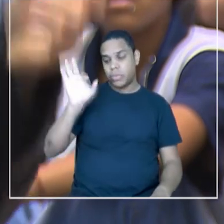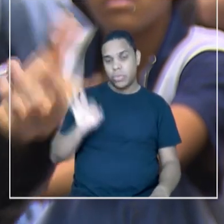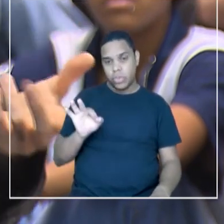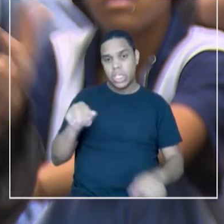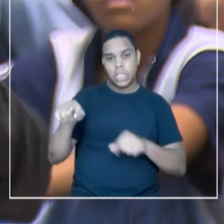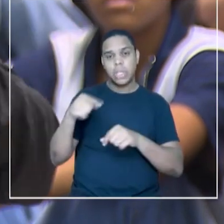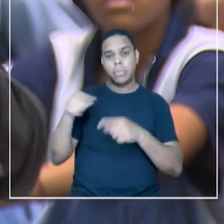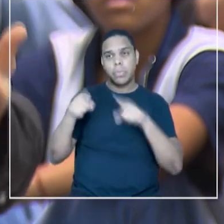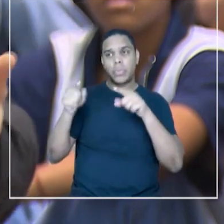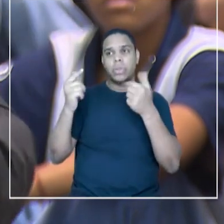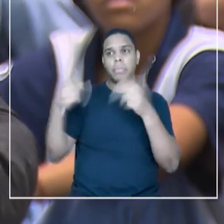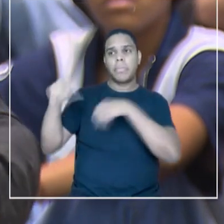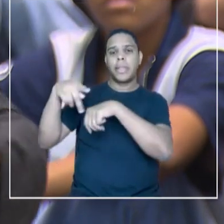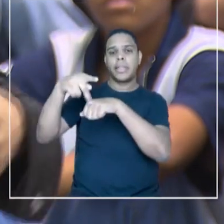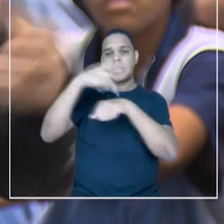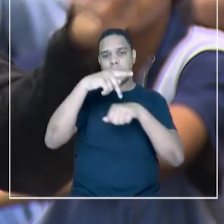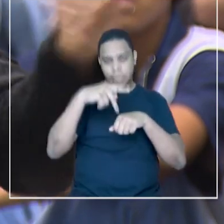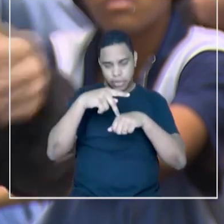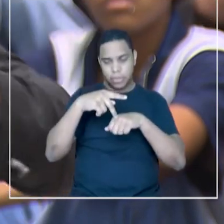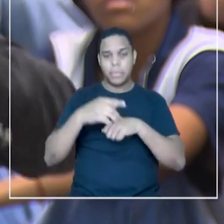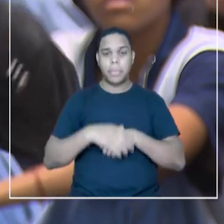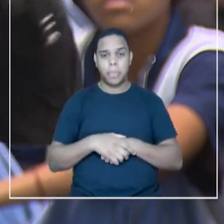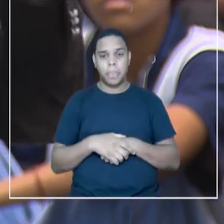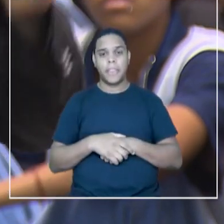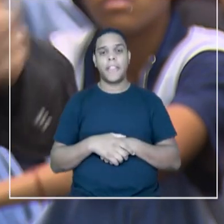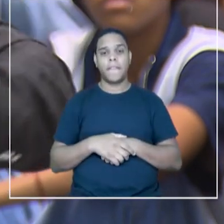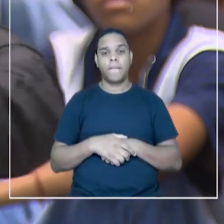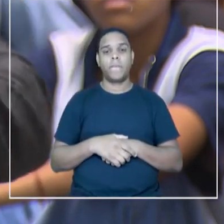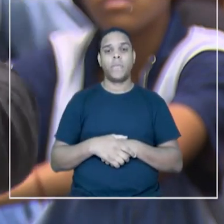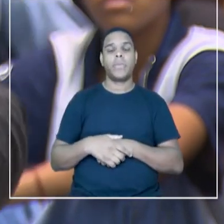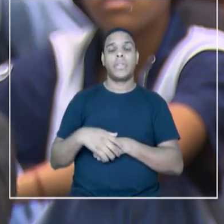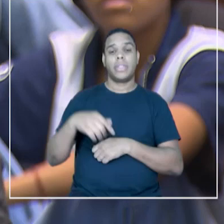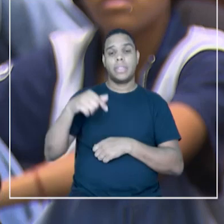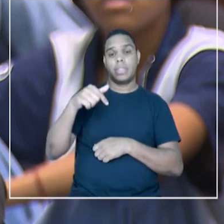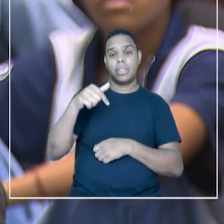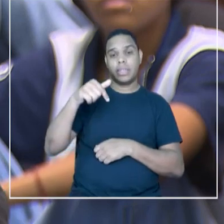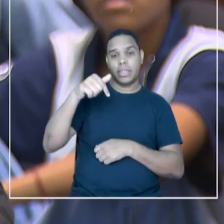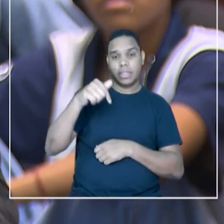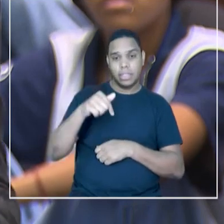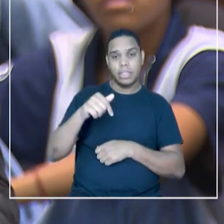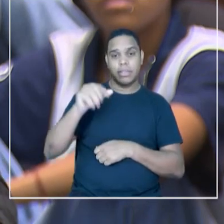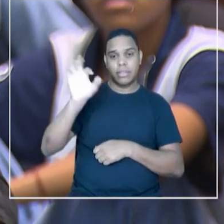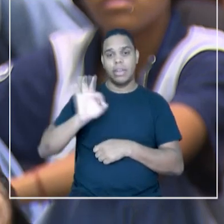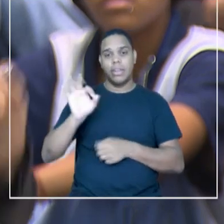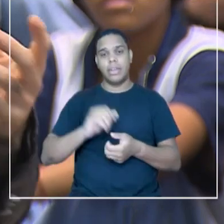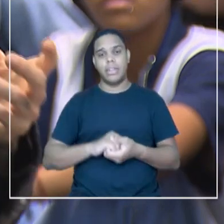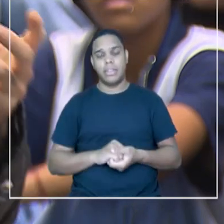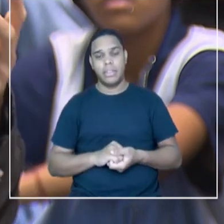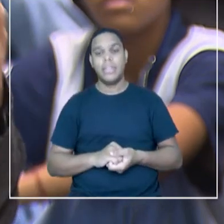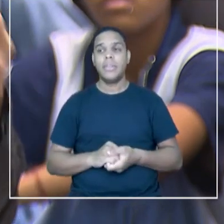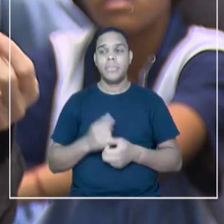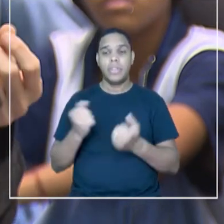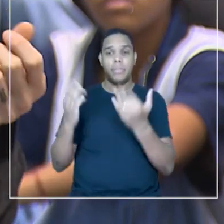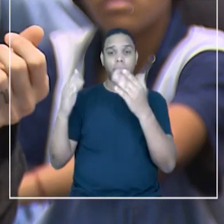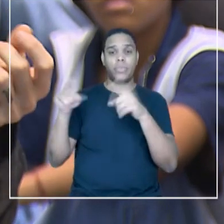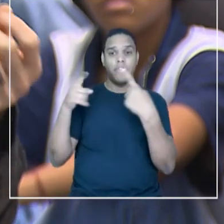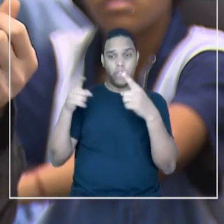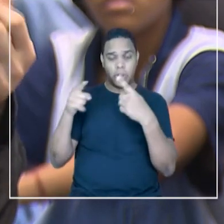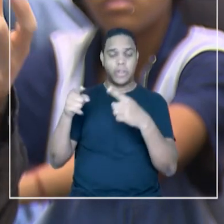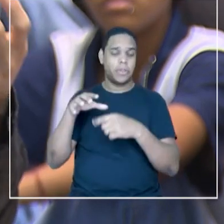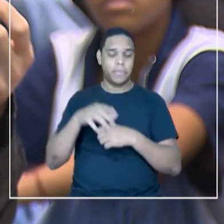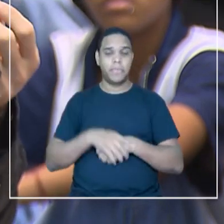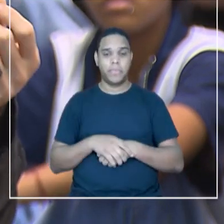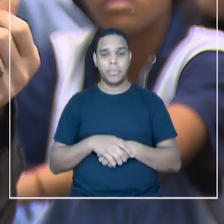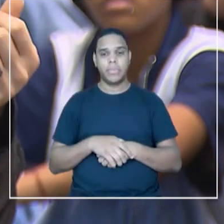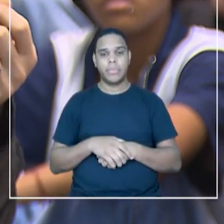músicas internacionais, e eu estou nesses 7%, disputando ali com Beyoncé, tá ligado? Então, às vezes, o que eu